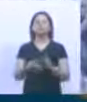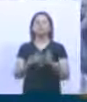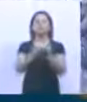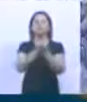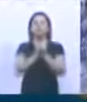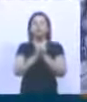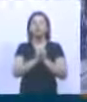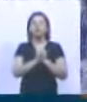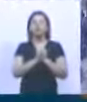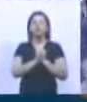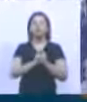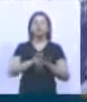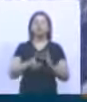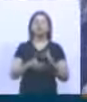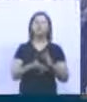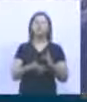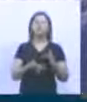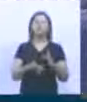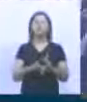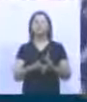comigo